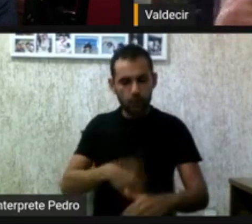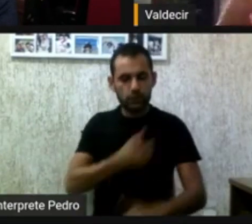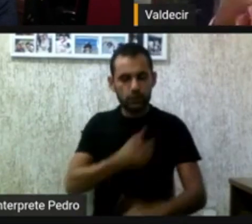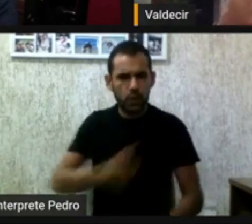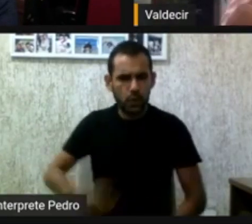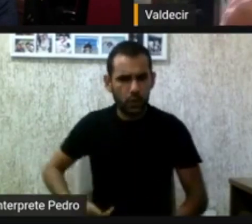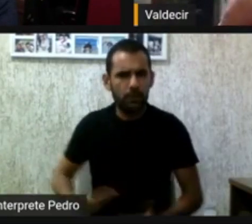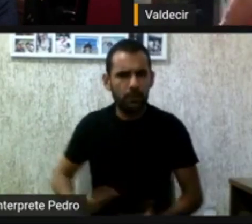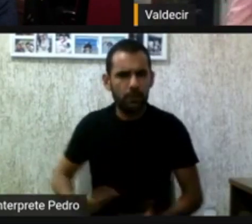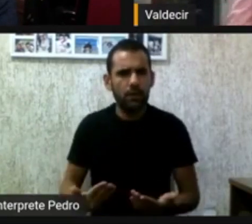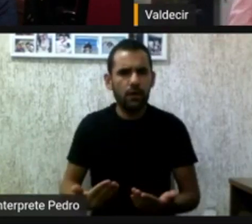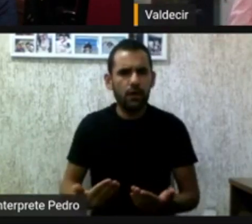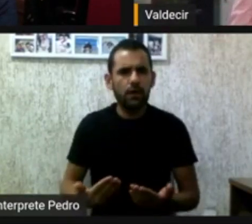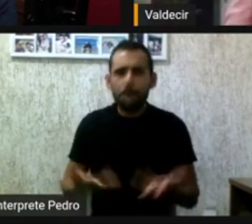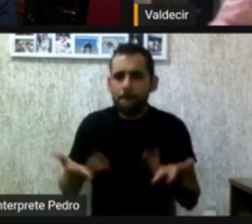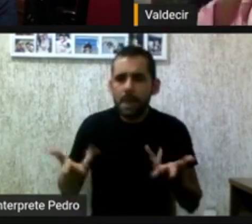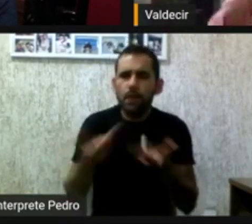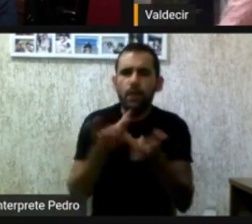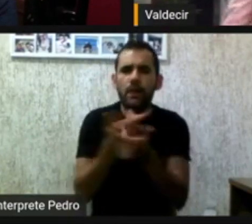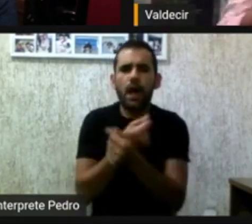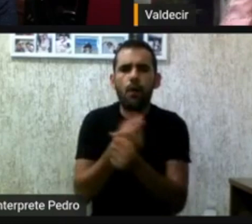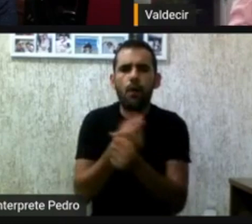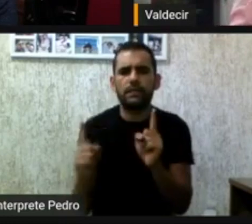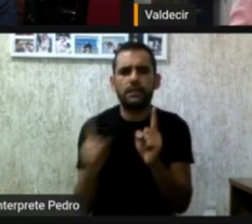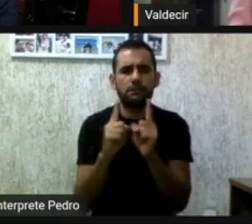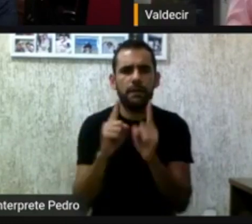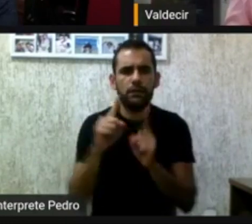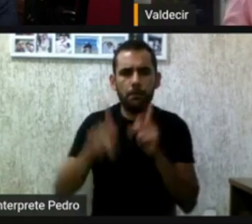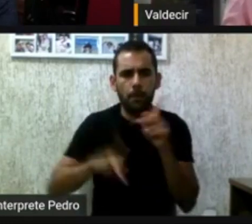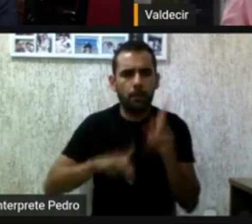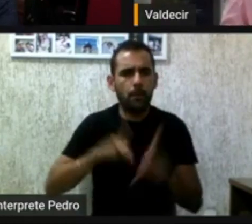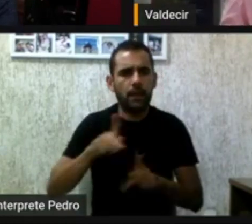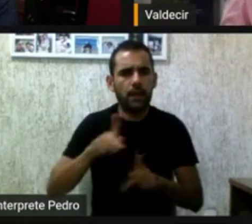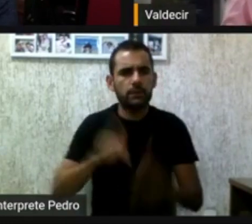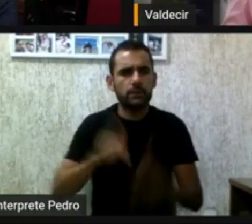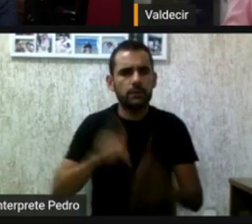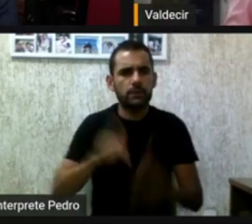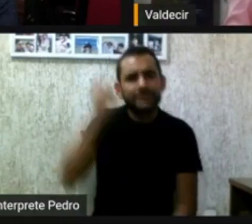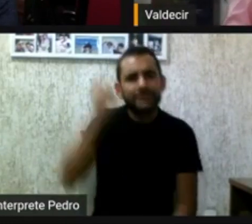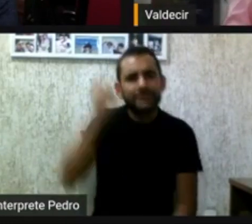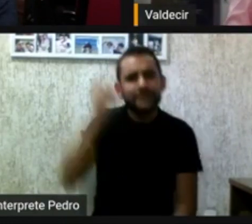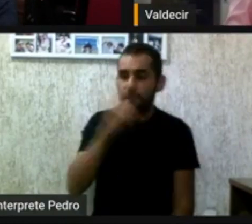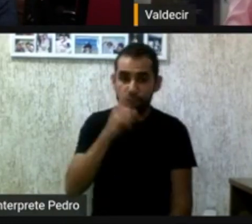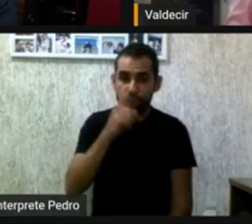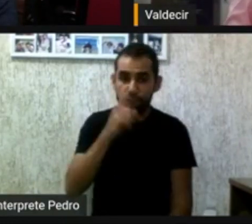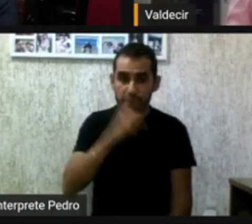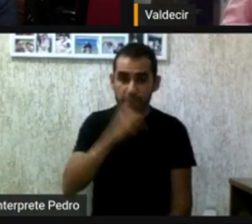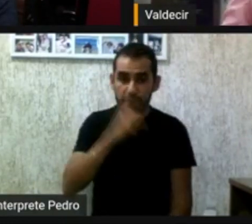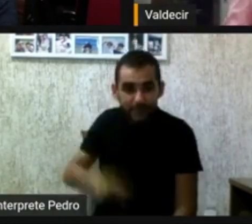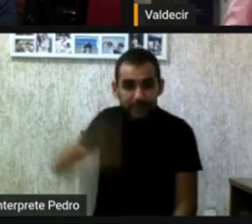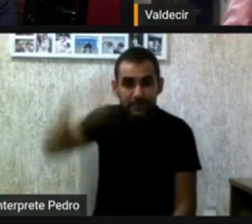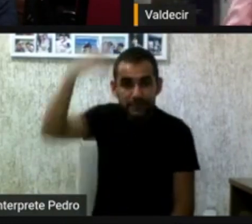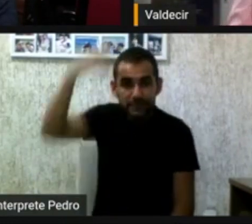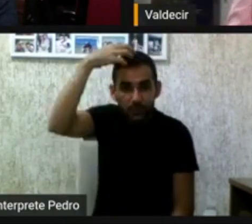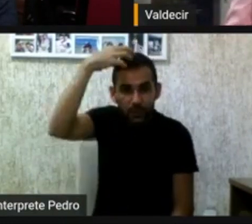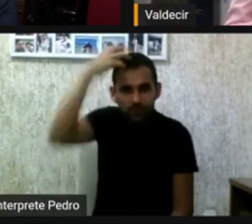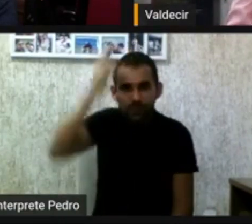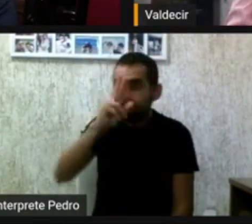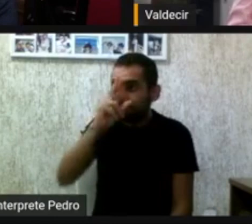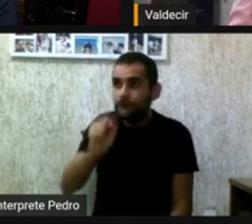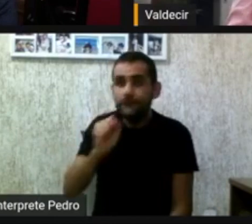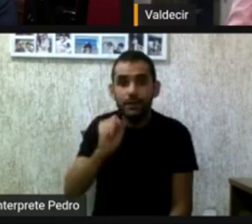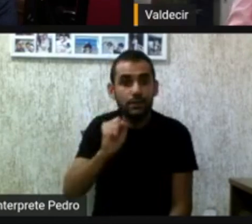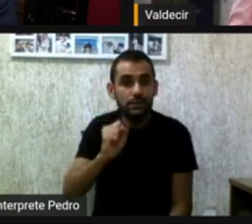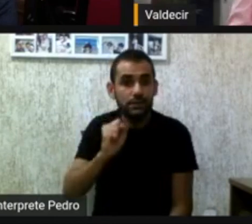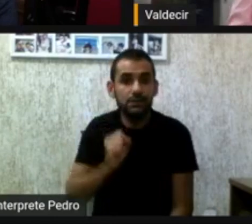públicos, otimizar esse atendimento à população. E nós sabemos que o déficit em São João del Rei, ele é muito alto. Mesmo com a